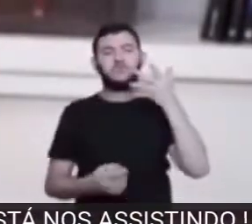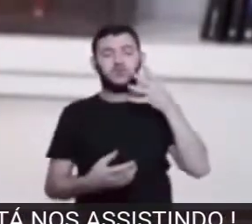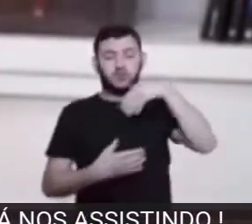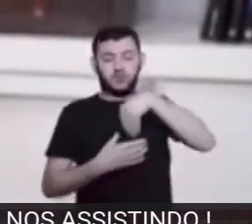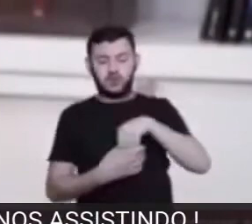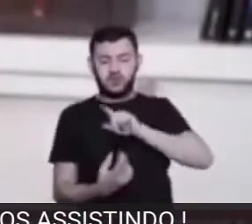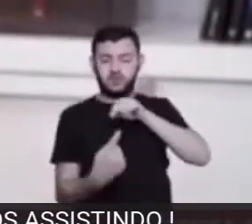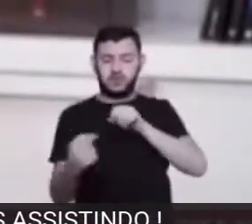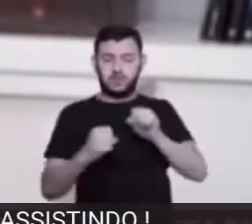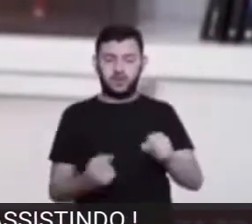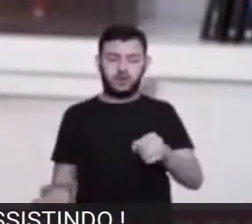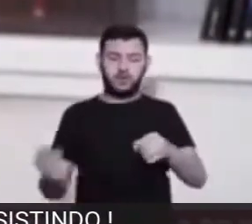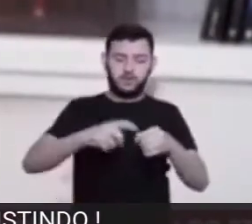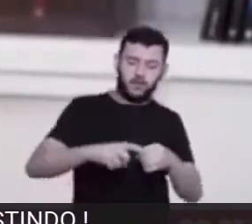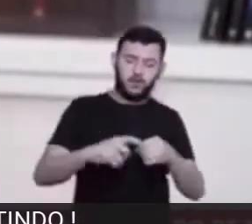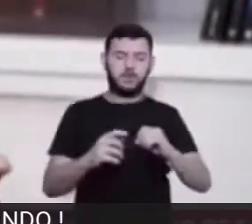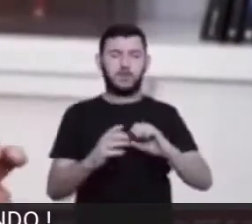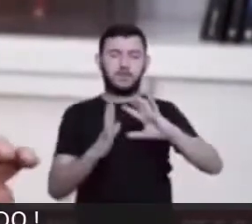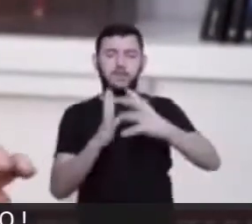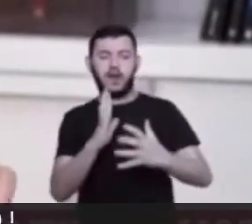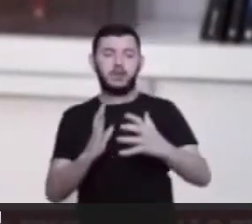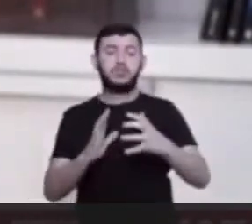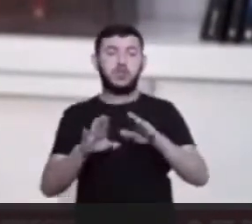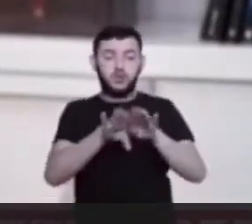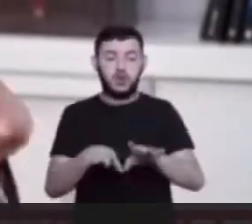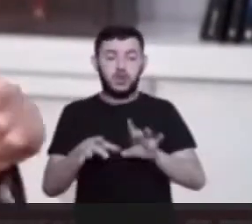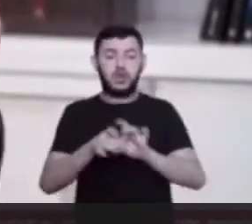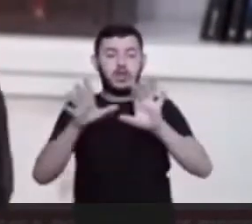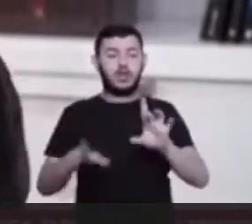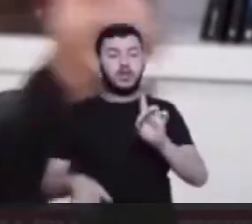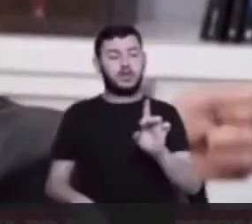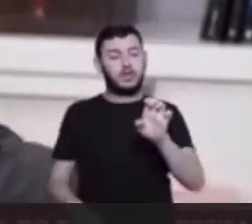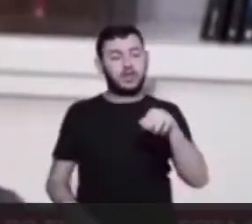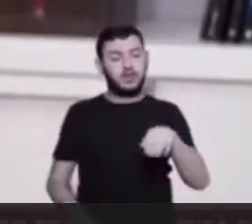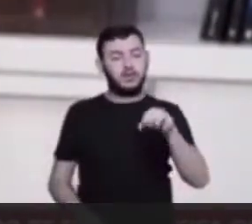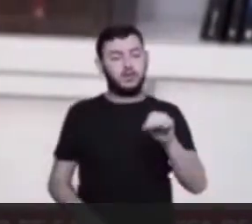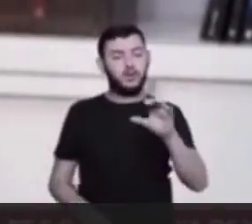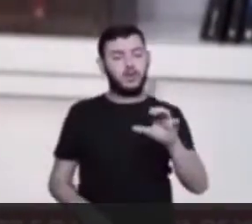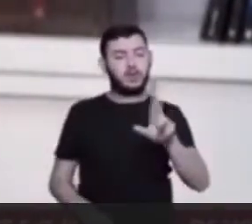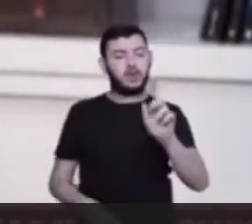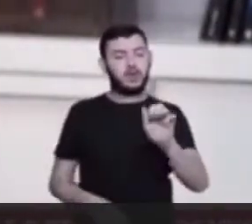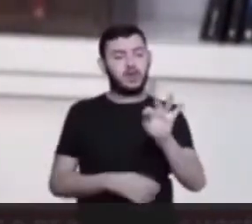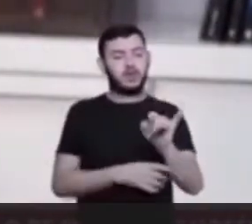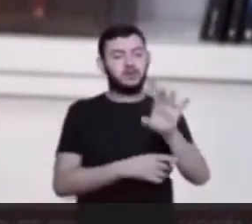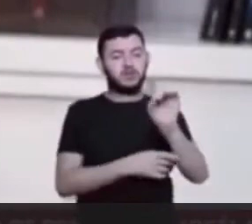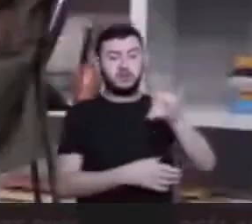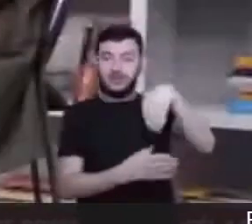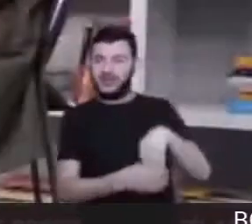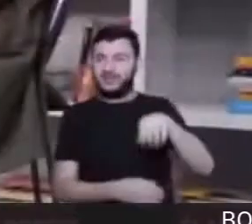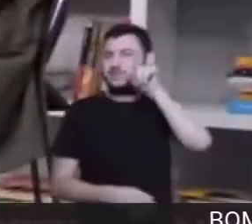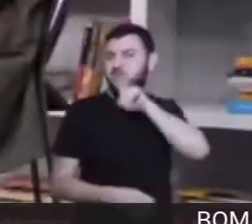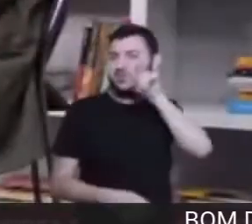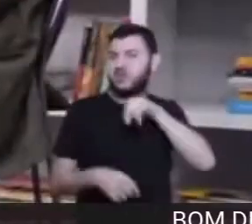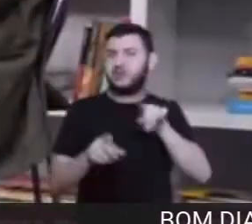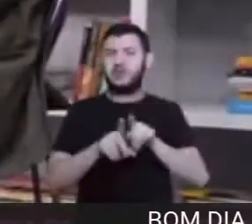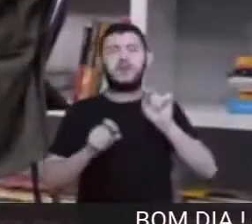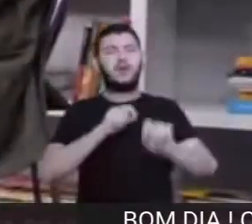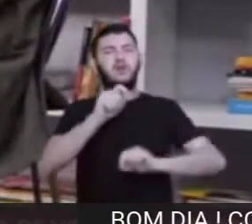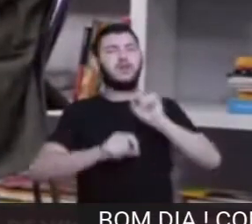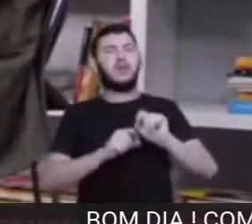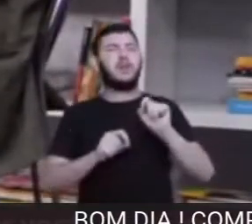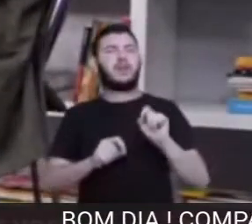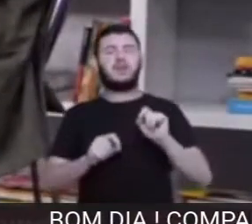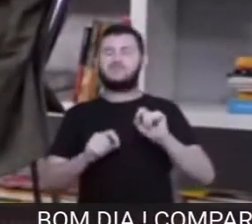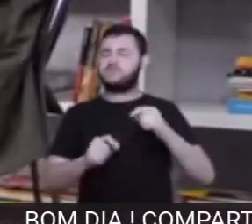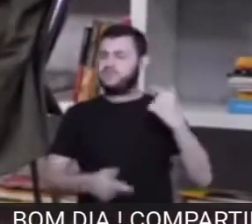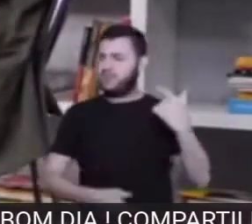do Partido Democrático na sociedade americana. É o cara que colocou mais dinheiro para isso, é o cara que colocou, sabe, mais bilhões